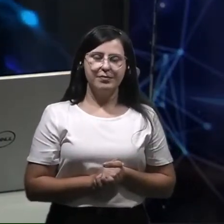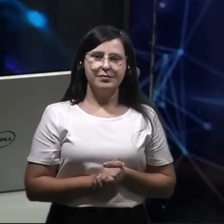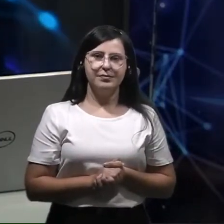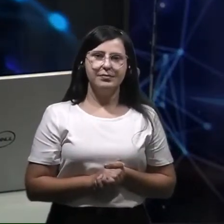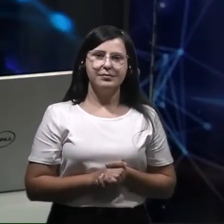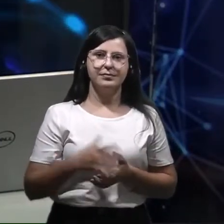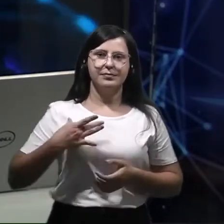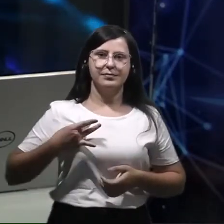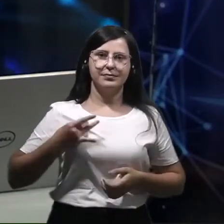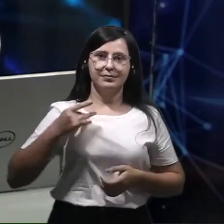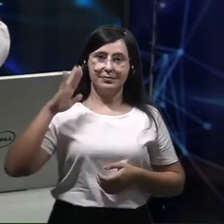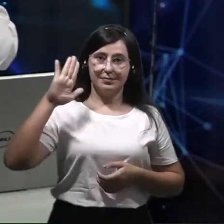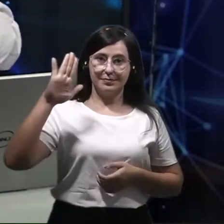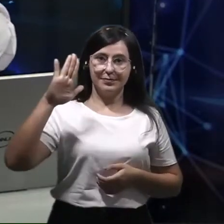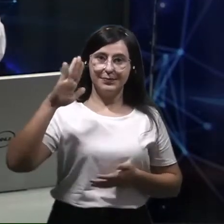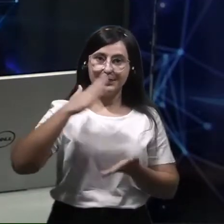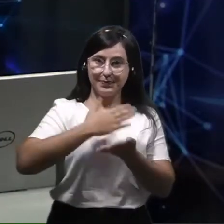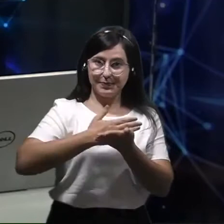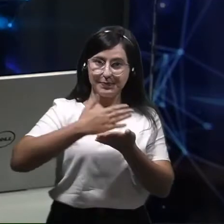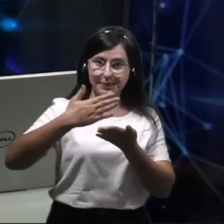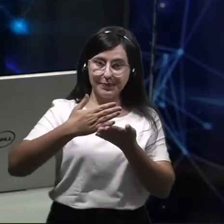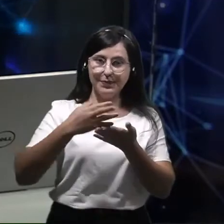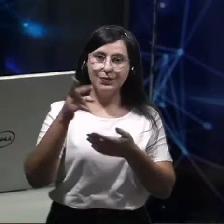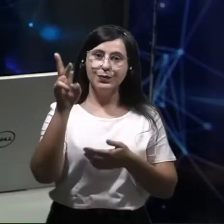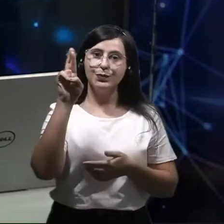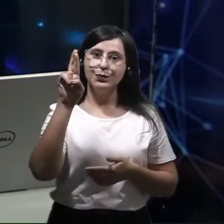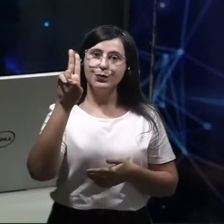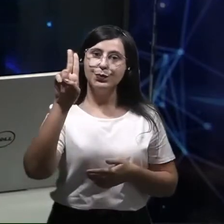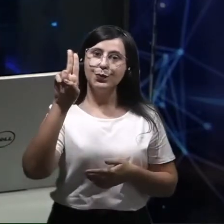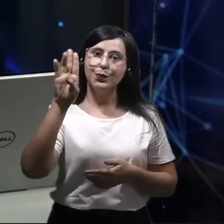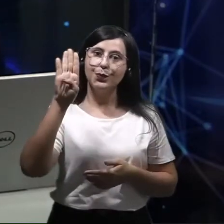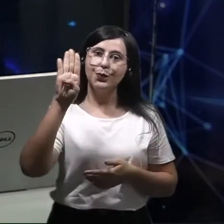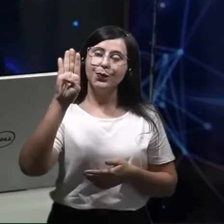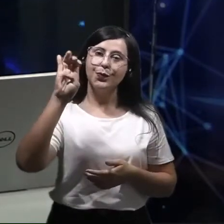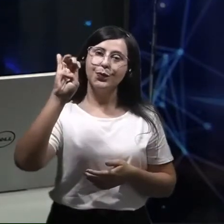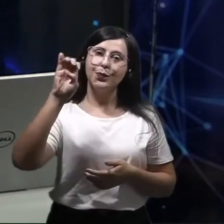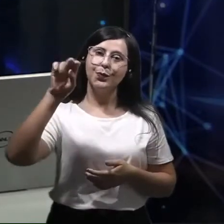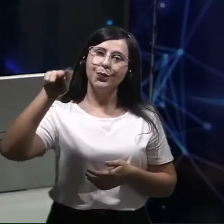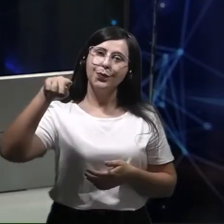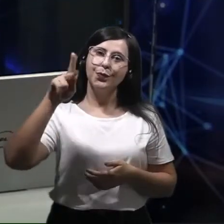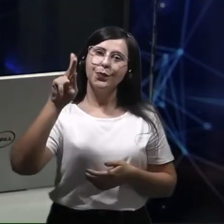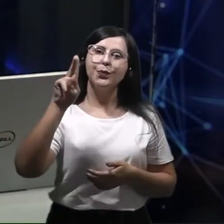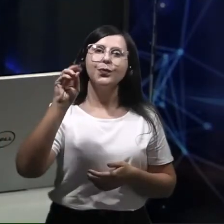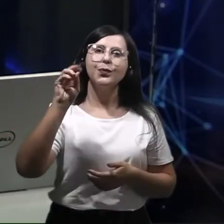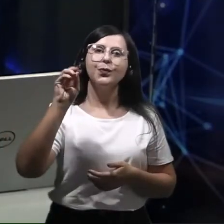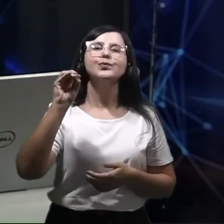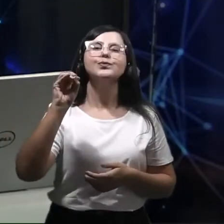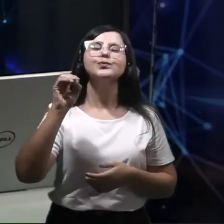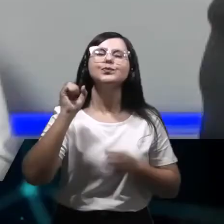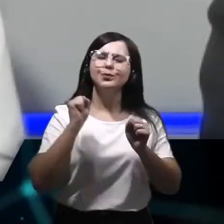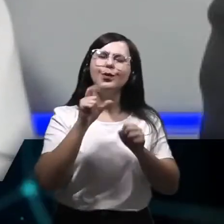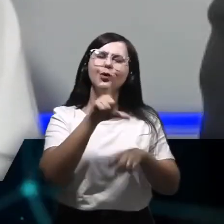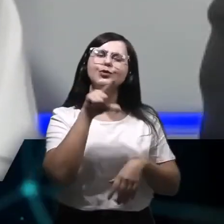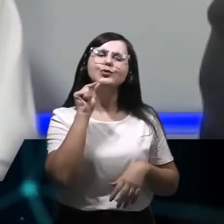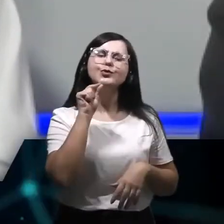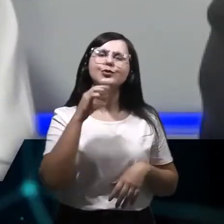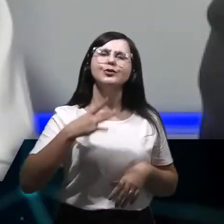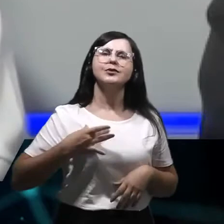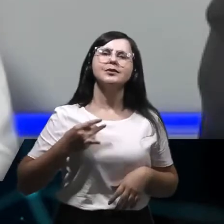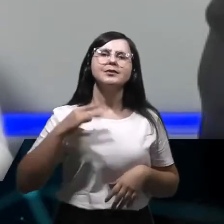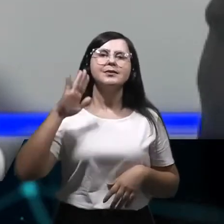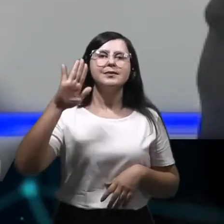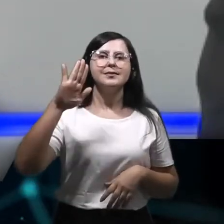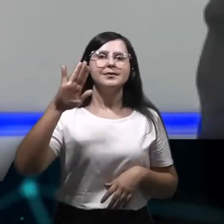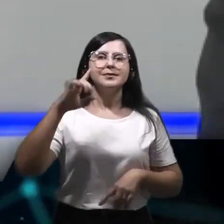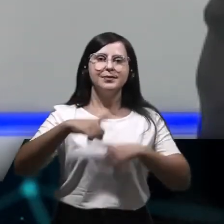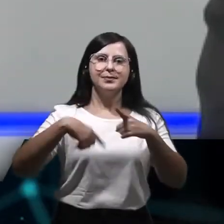O candidato que começa agora é o candidato Rubinho Nunes. Candidato, o senhor tem o tempo, o senhor escolhe primeiro o candidato, certo? Em seguida eu já chamo o